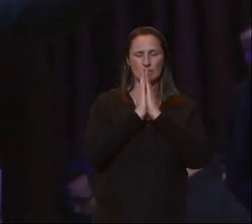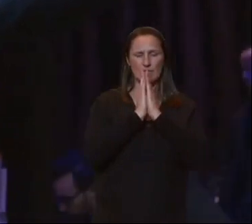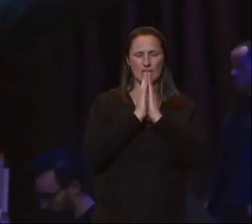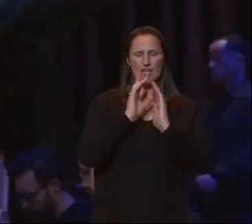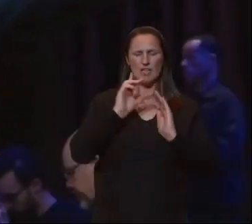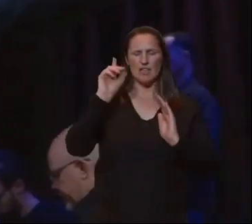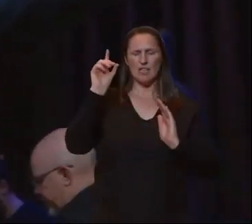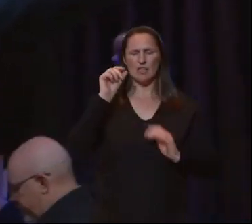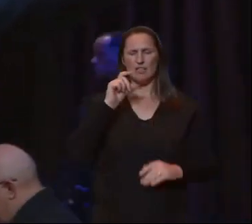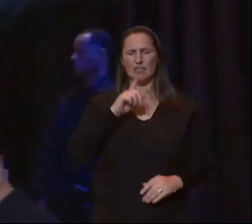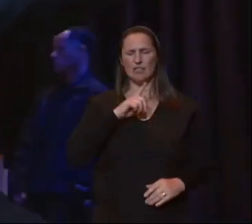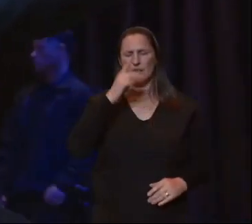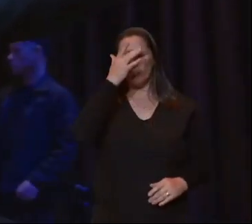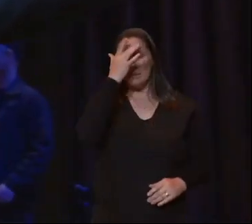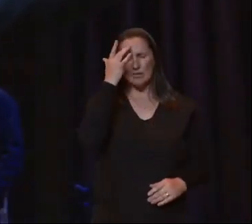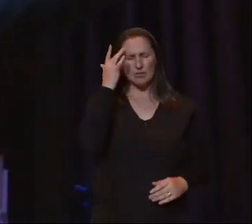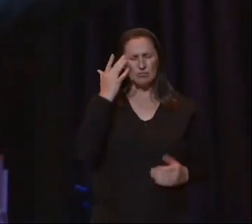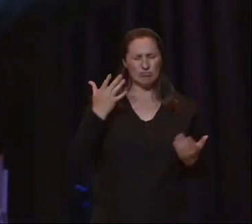existem irmãos agora, Pai,